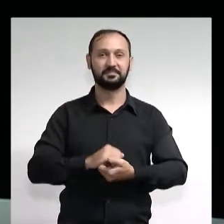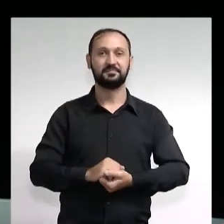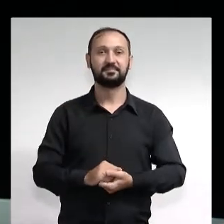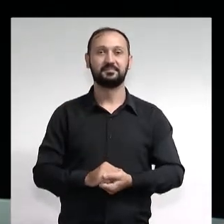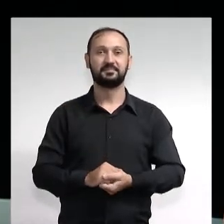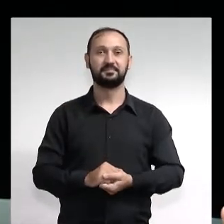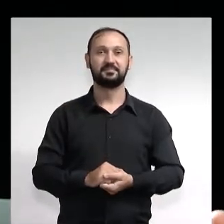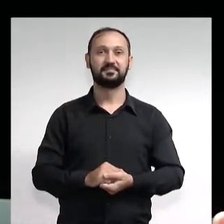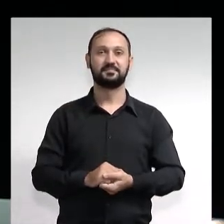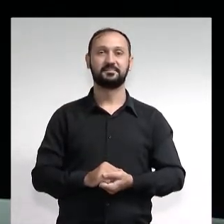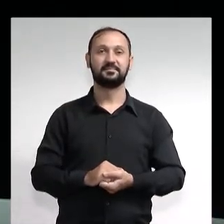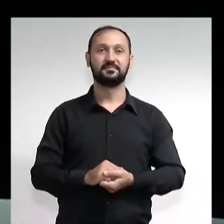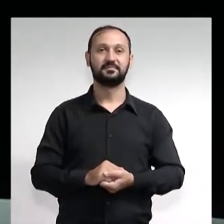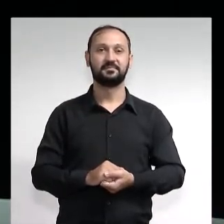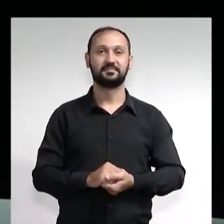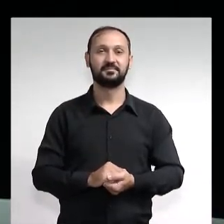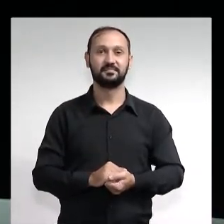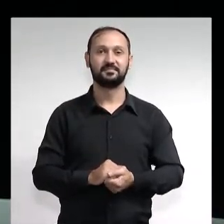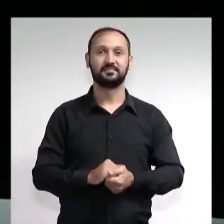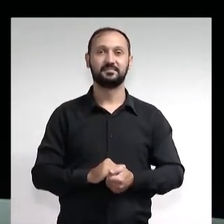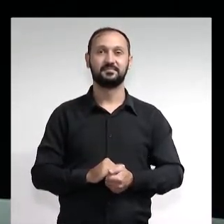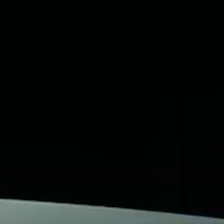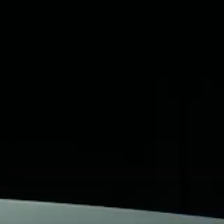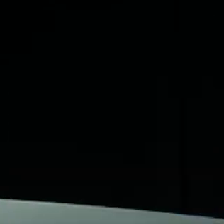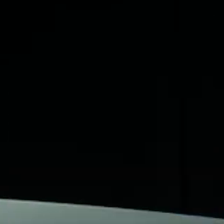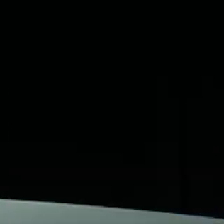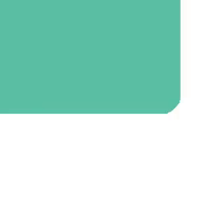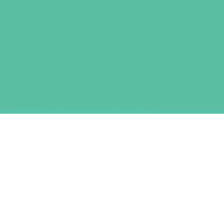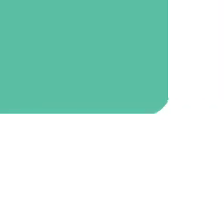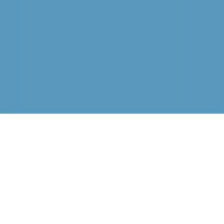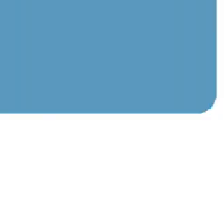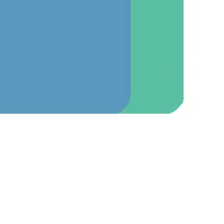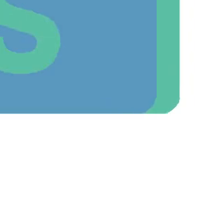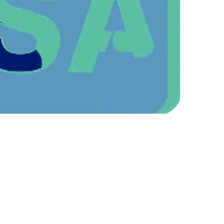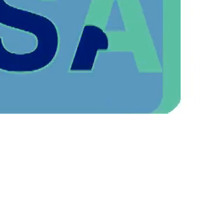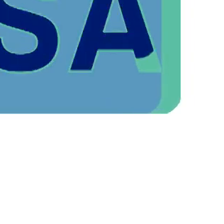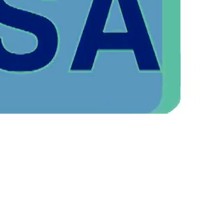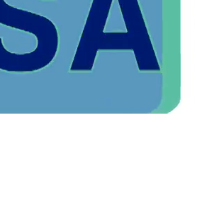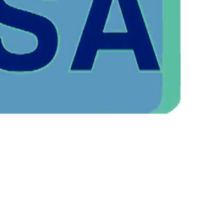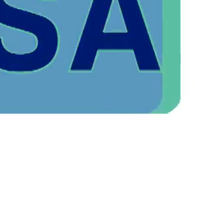o futuro que ela reserva para a ciência. Até daqui a pouco.